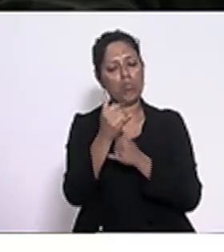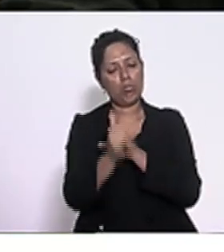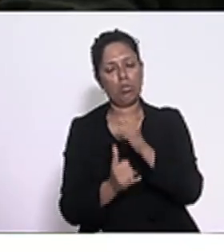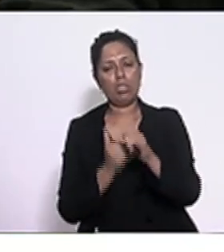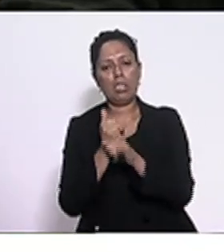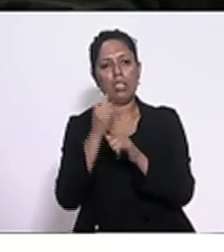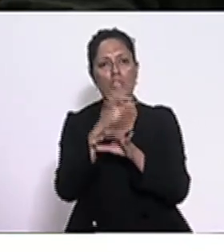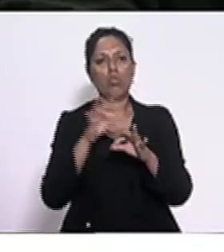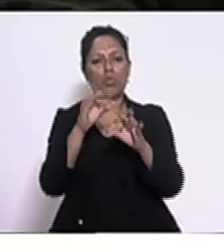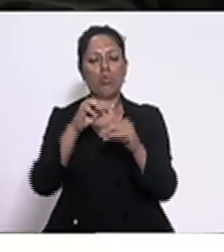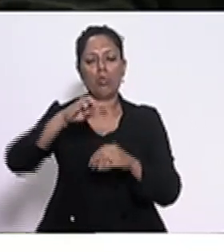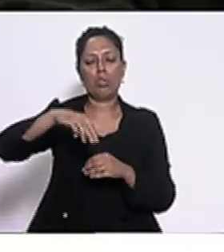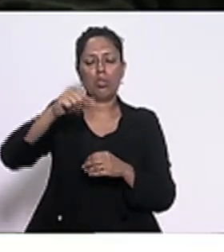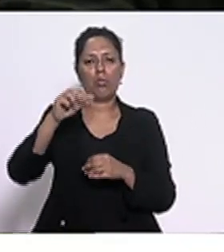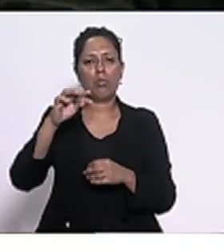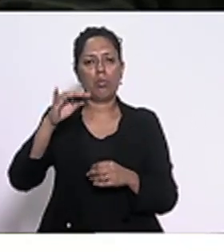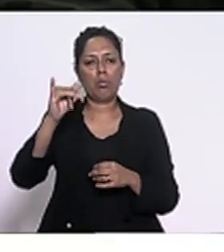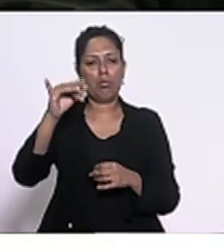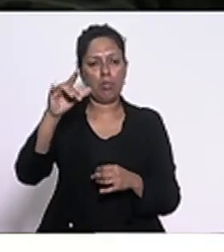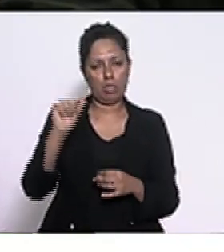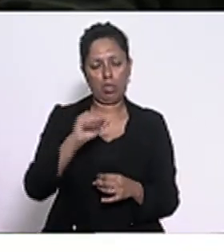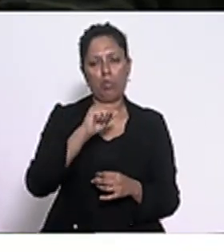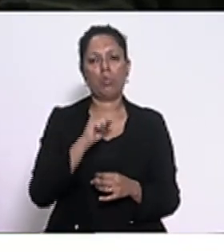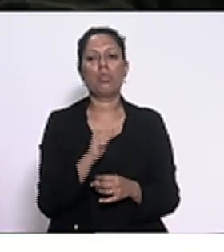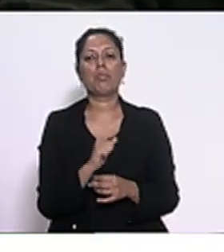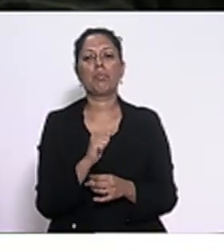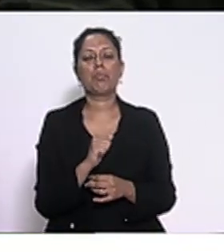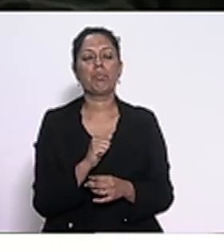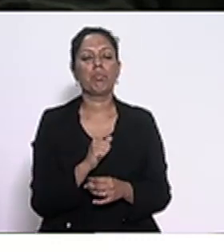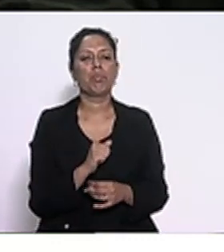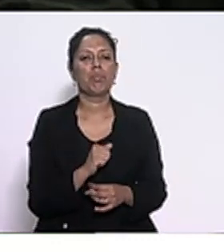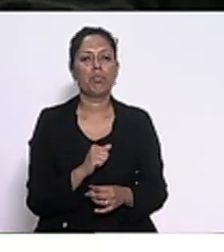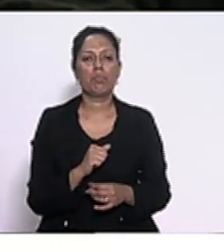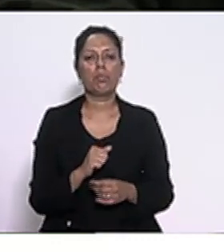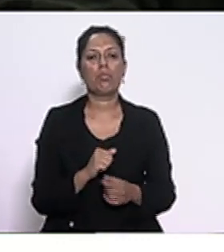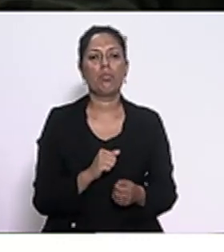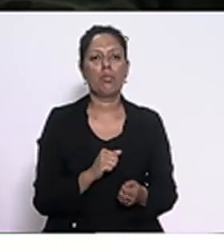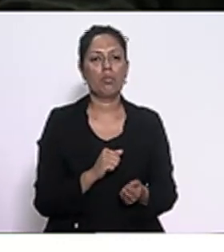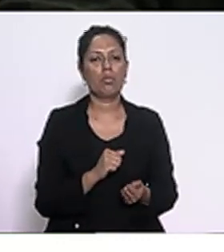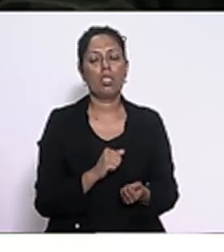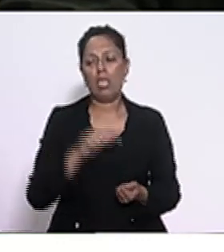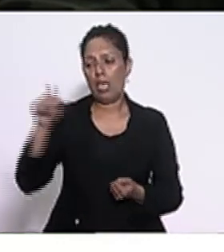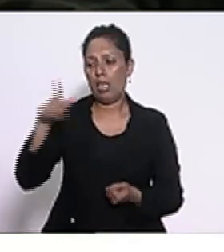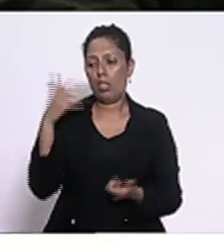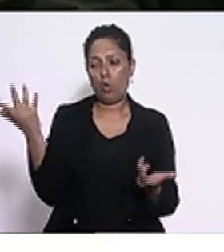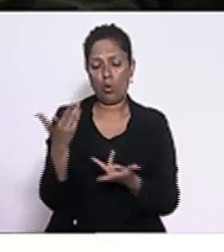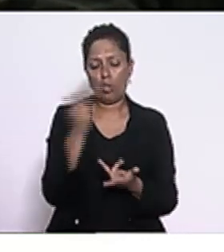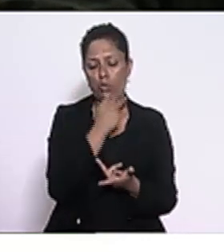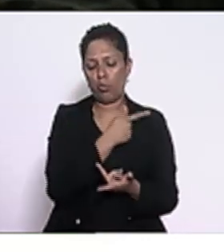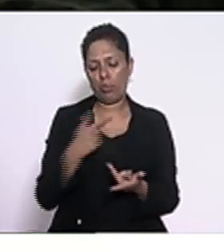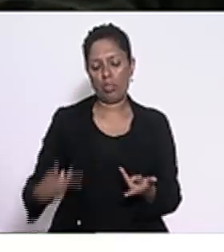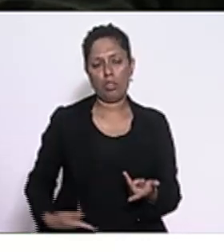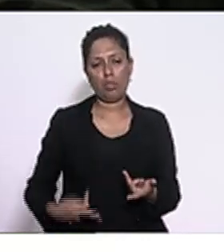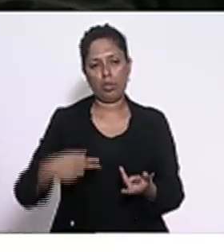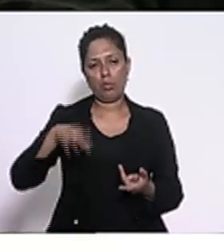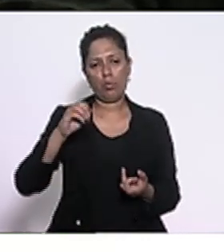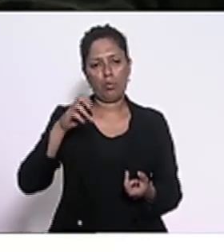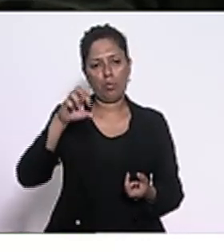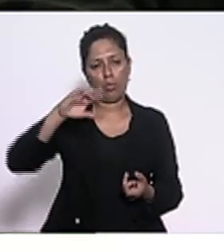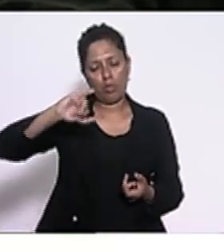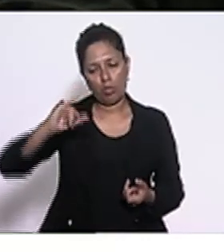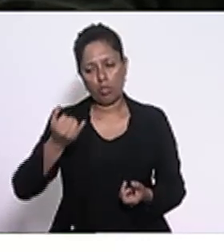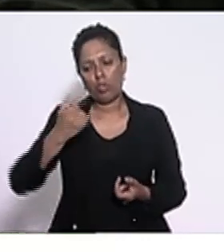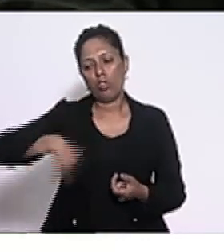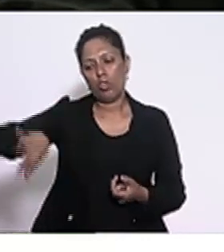como o presidente do Proderj acabou de relatar das relações com as outras prós dos estados, nós procuramos os